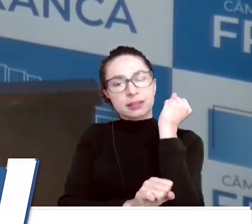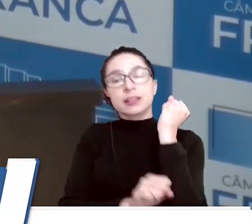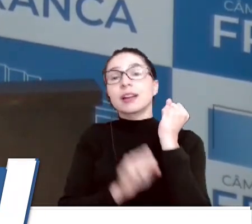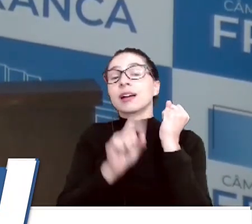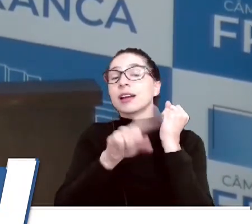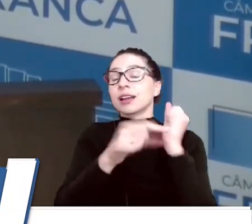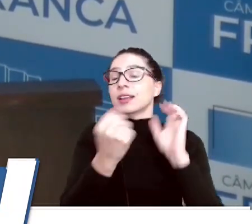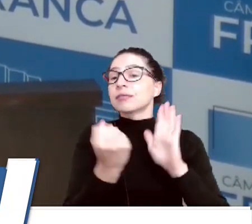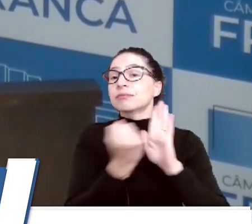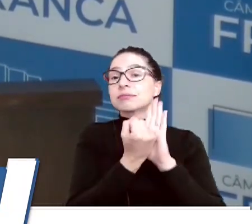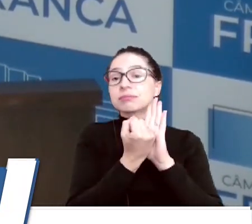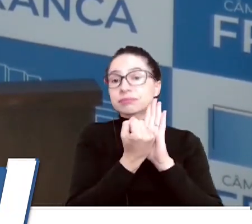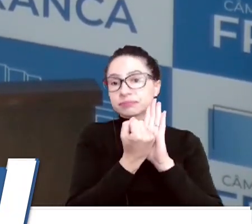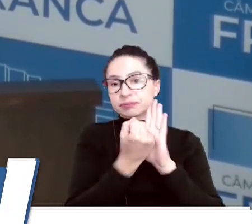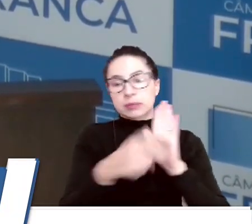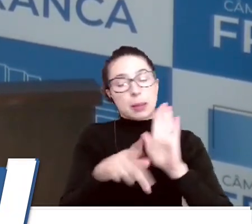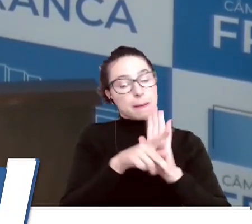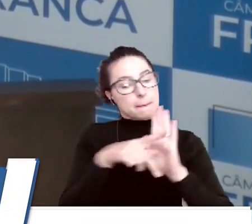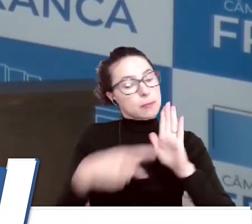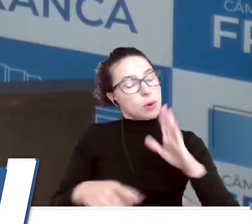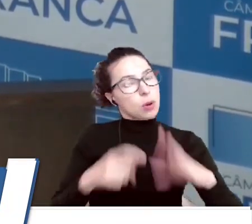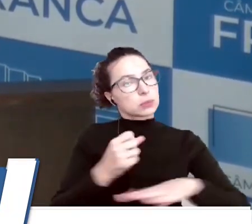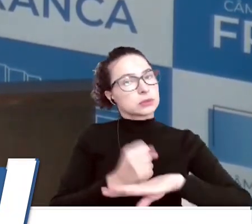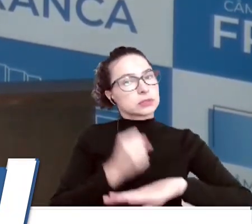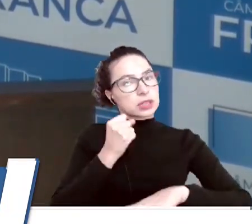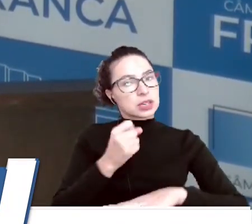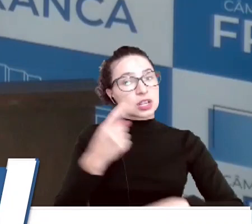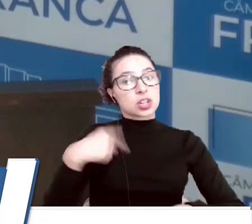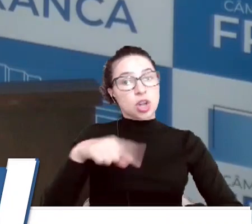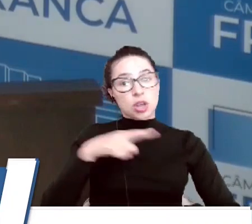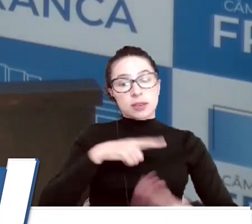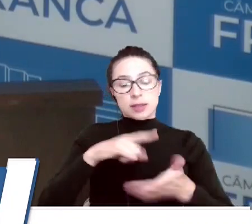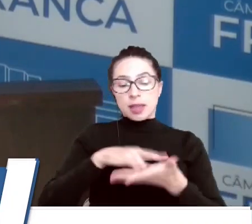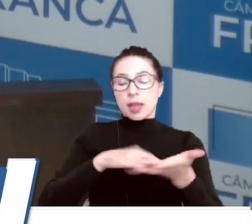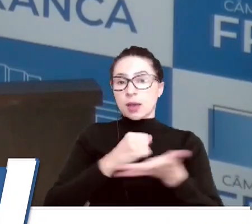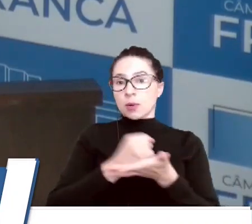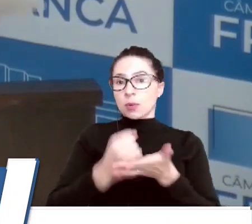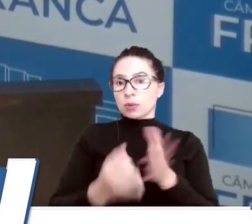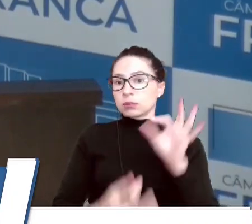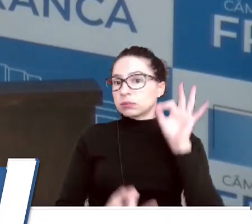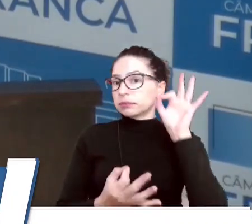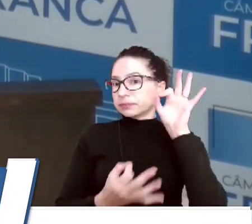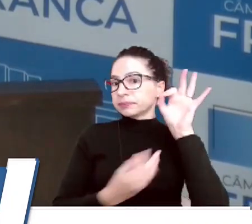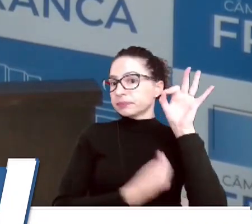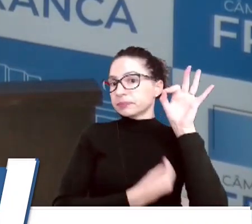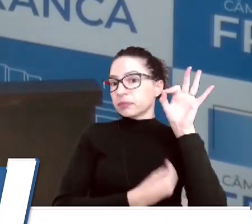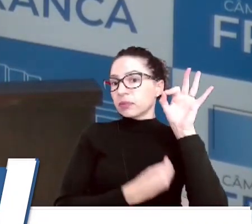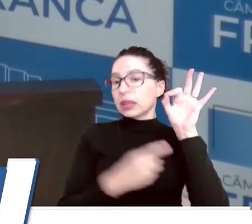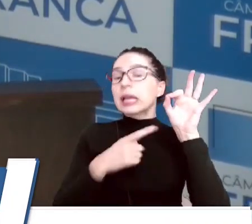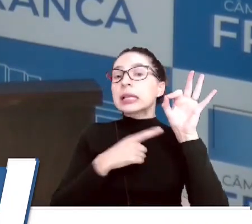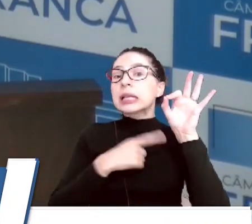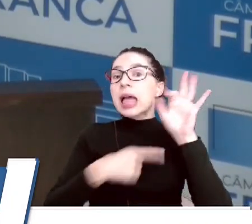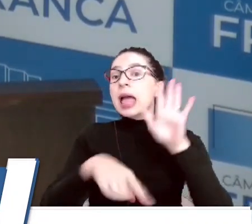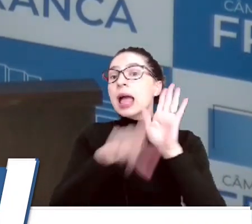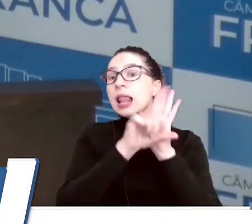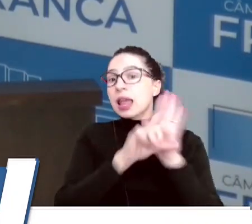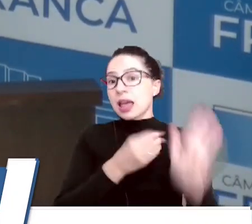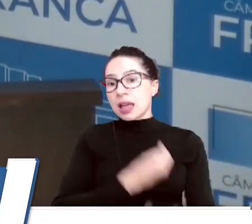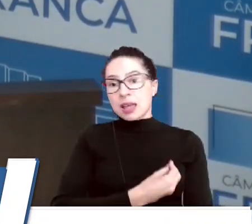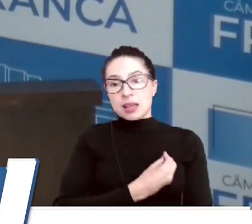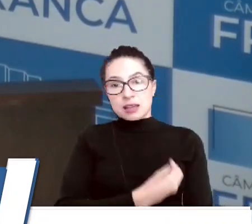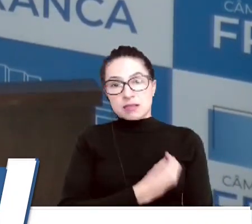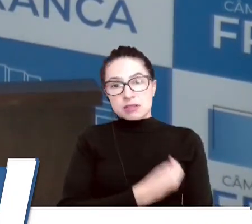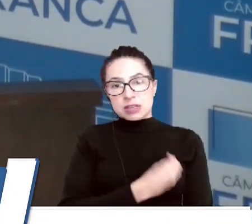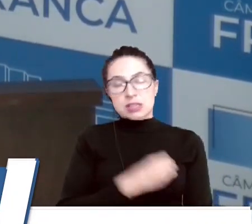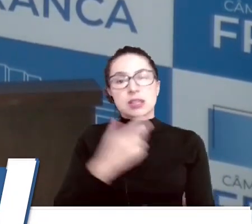patrimônio, ele é de Franca. Nós temos um contrato vigente, nós temos uma lei vigente, que